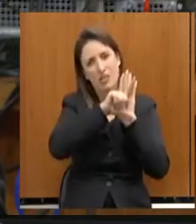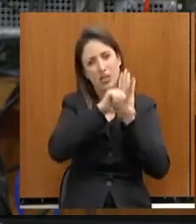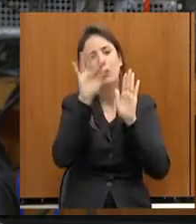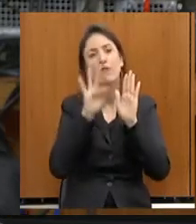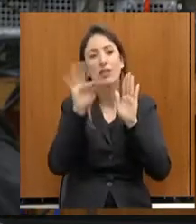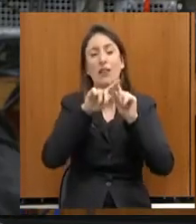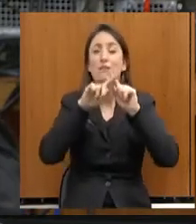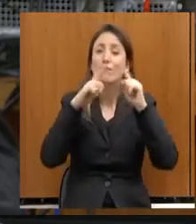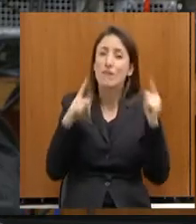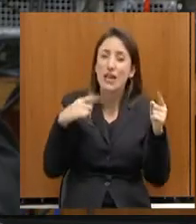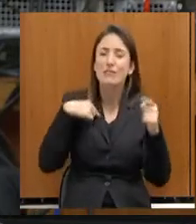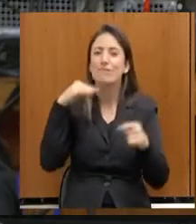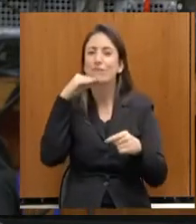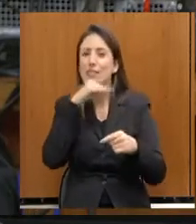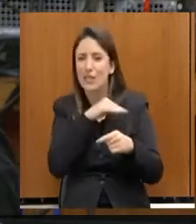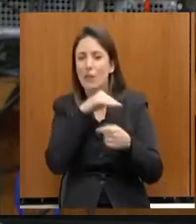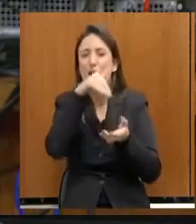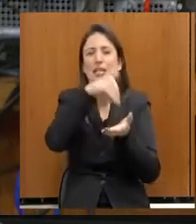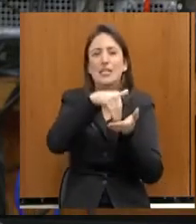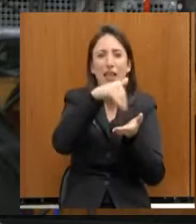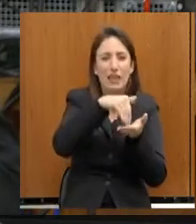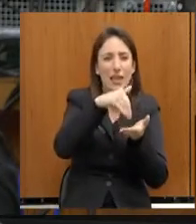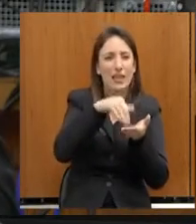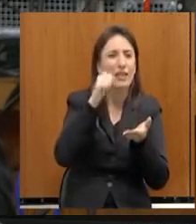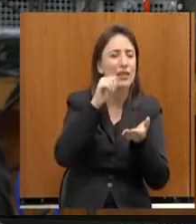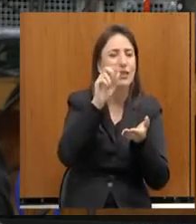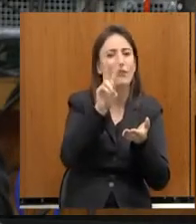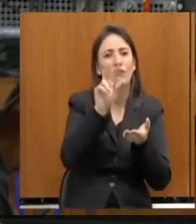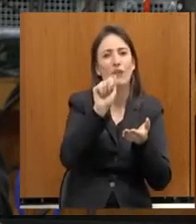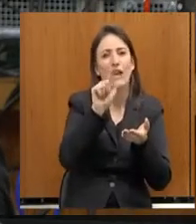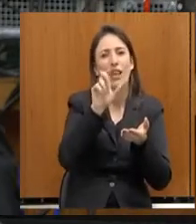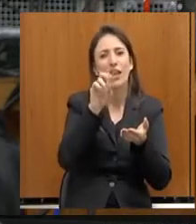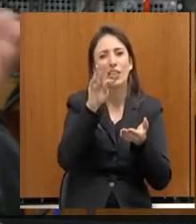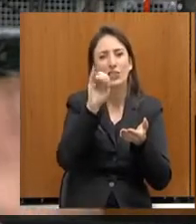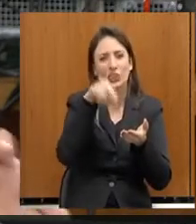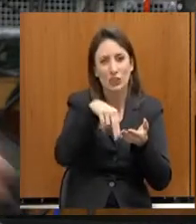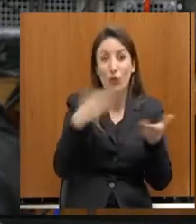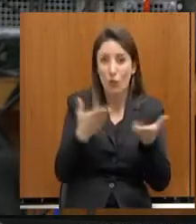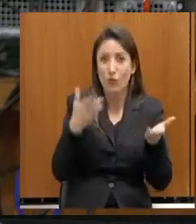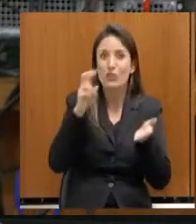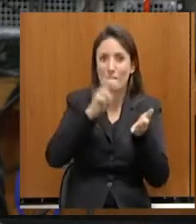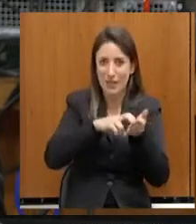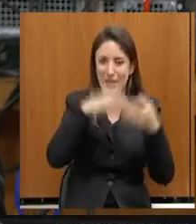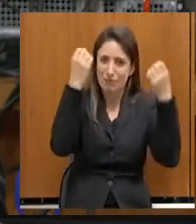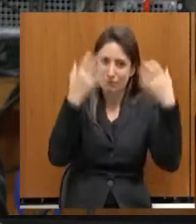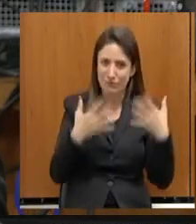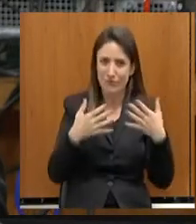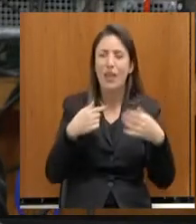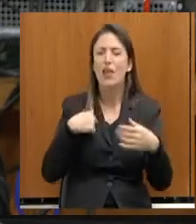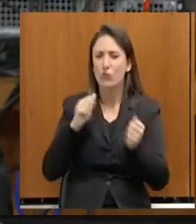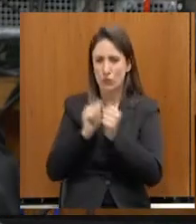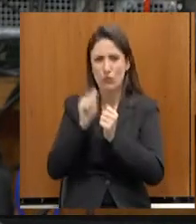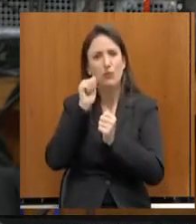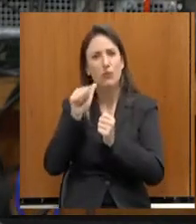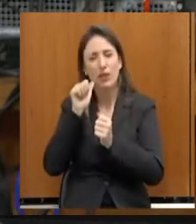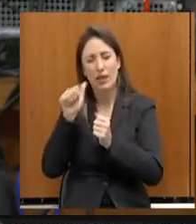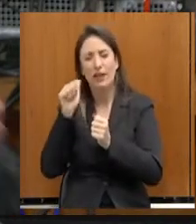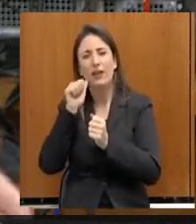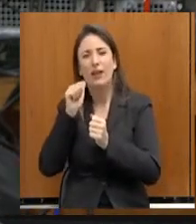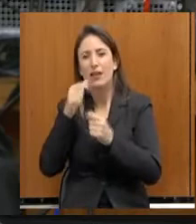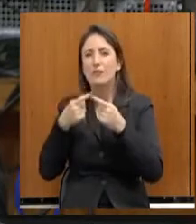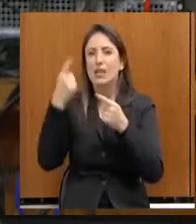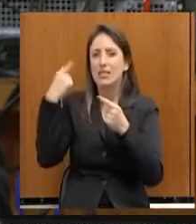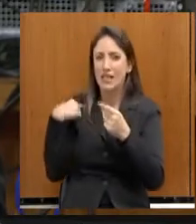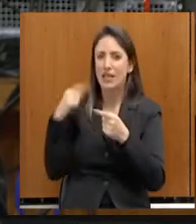vejo a preocupação da secretaria na Valentim que tivemos aqui hoje pela manhã na Estive com ela em Brasília semana passada né no mesmo